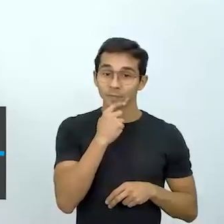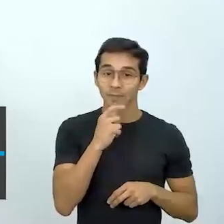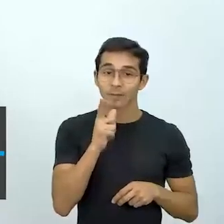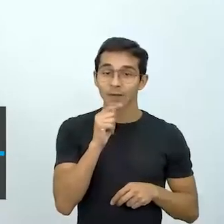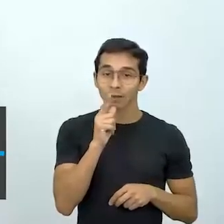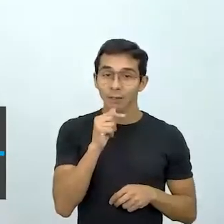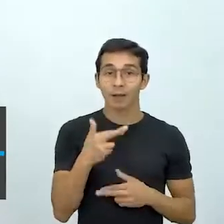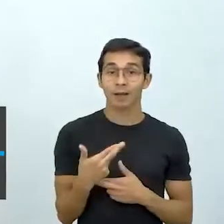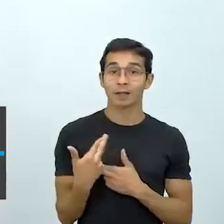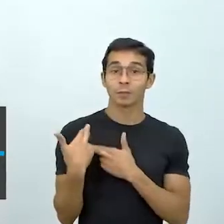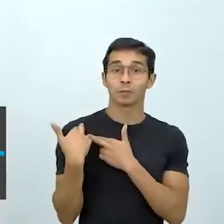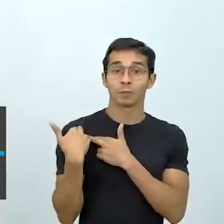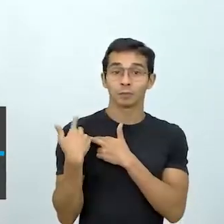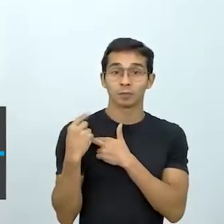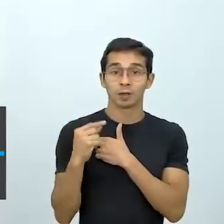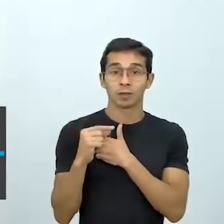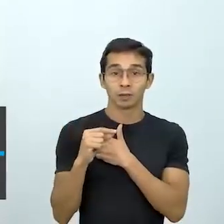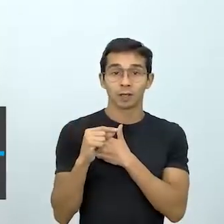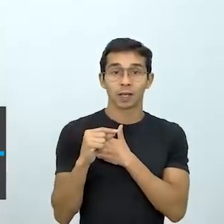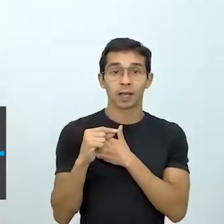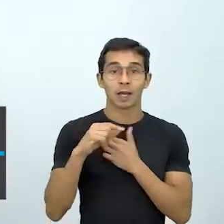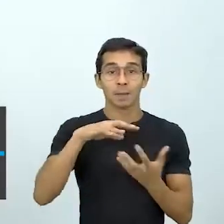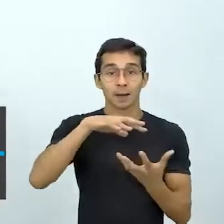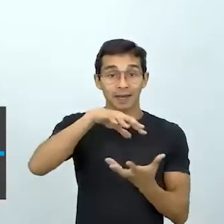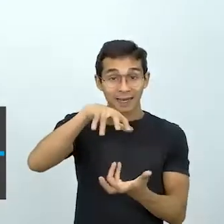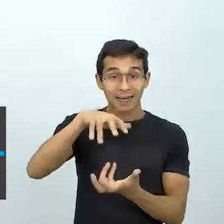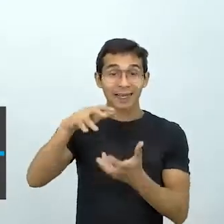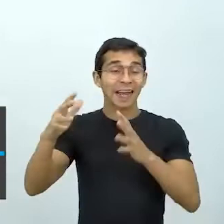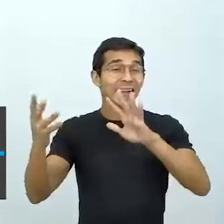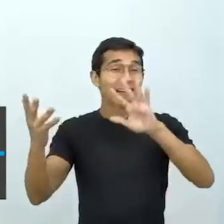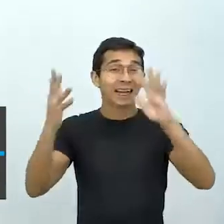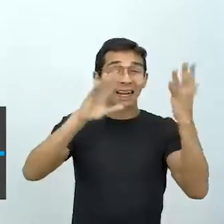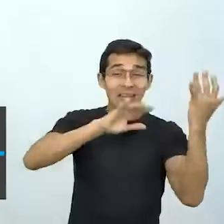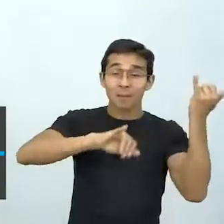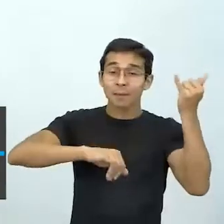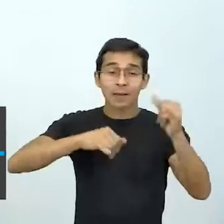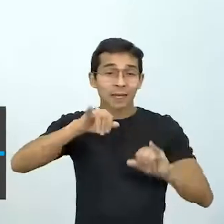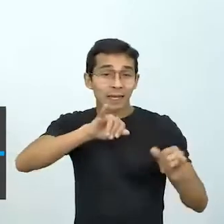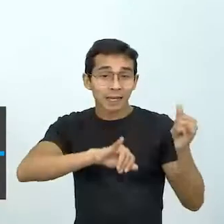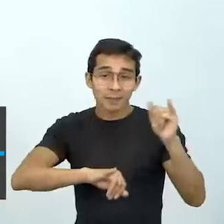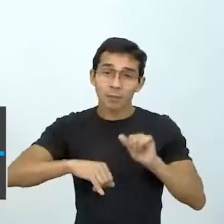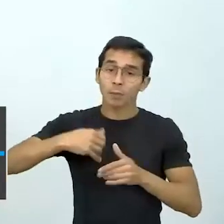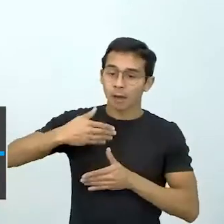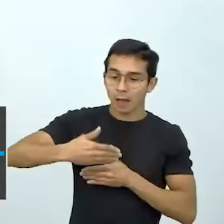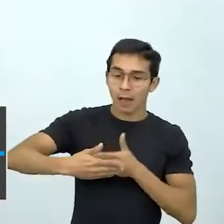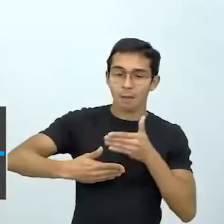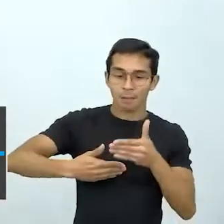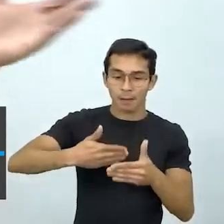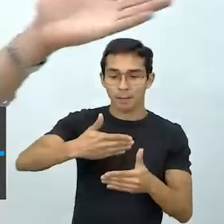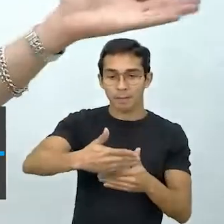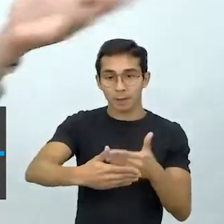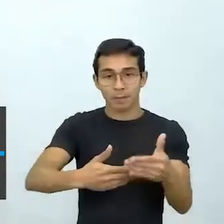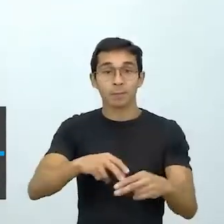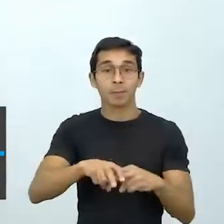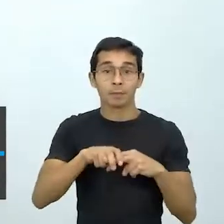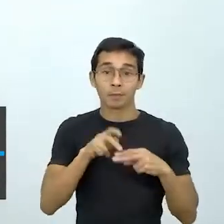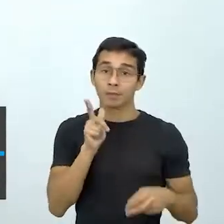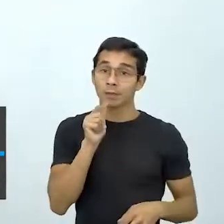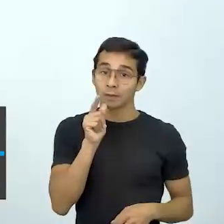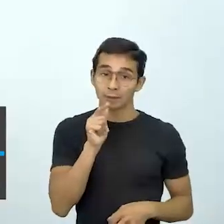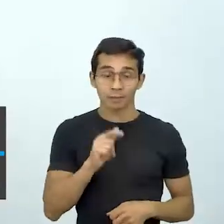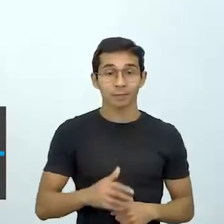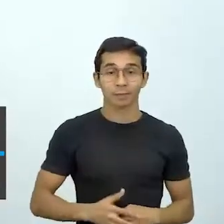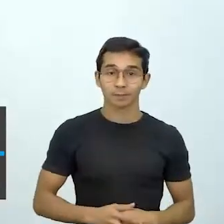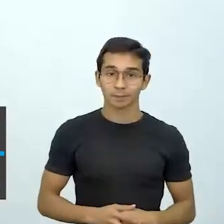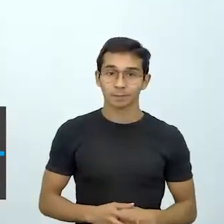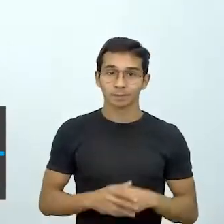em todos os outros ciclos biogeoquímicos que efetivamente ocorrem na natureza, né? Então nós temos aí o ciclo